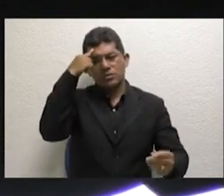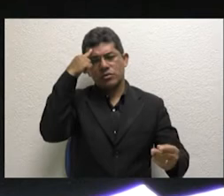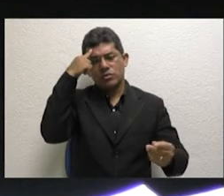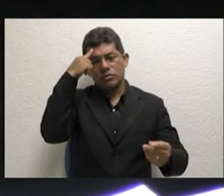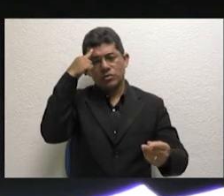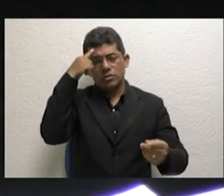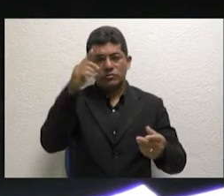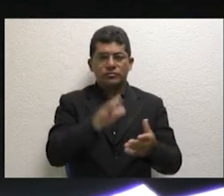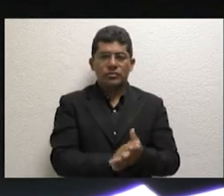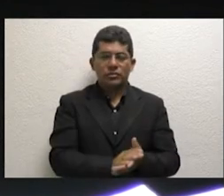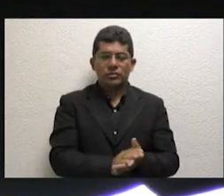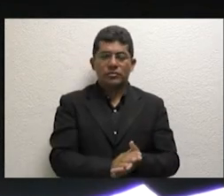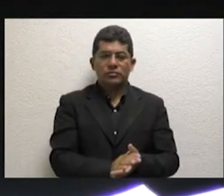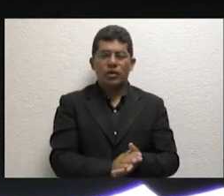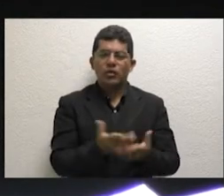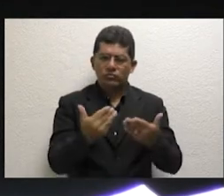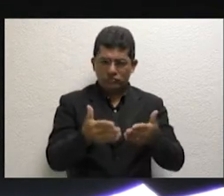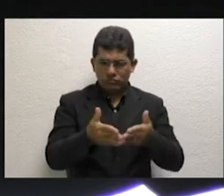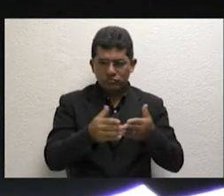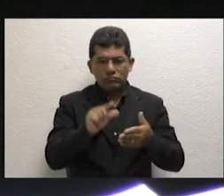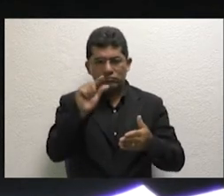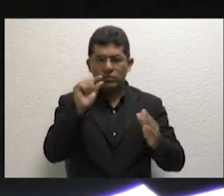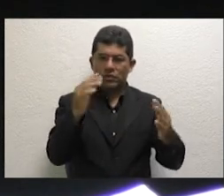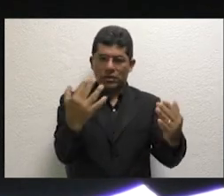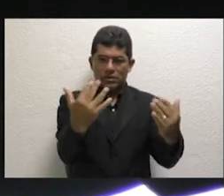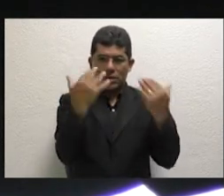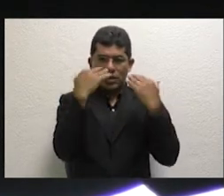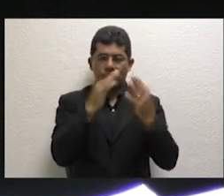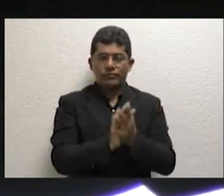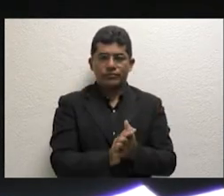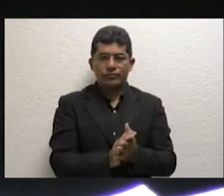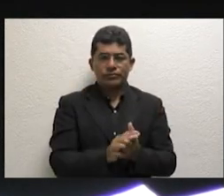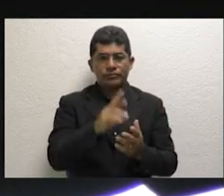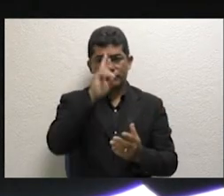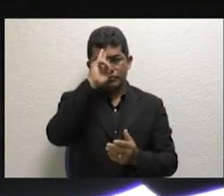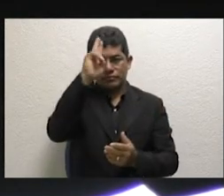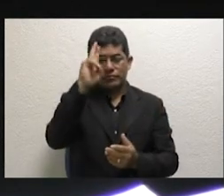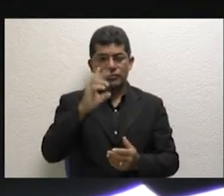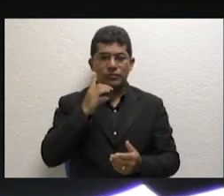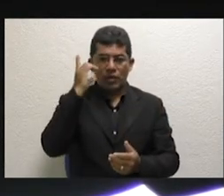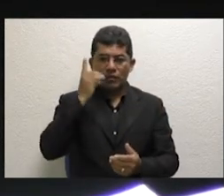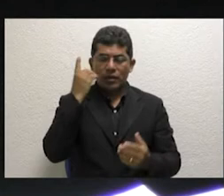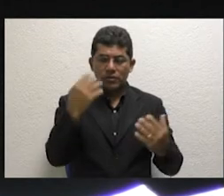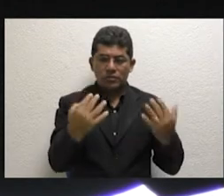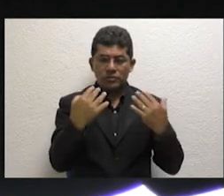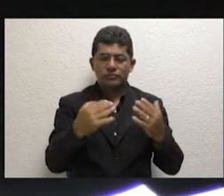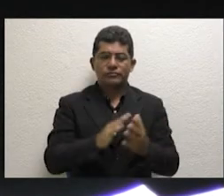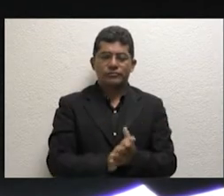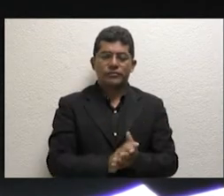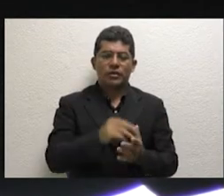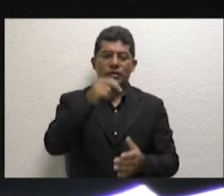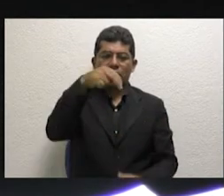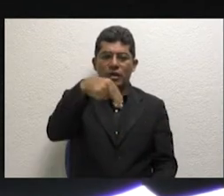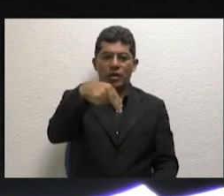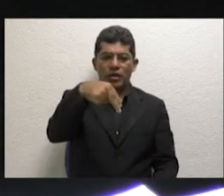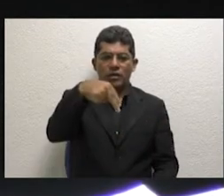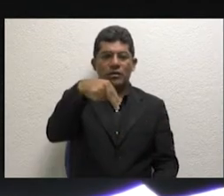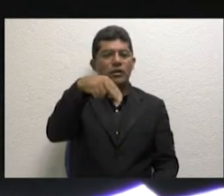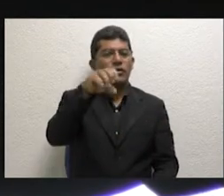peço um pouquinho de atenção dos senhores deputados e a nota técnica